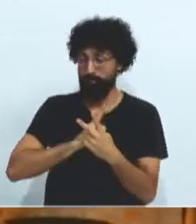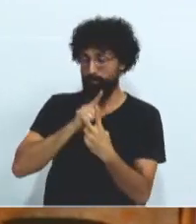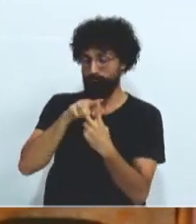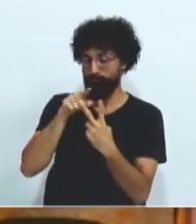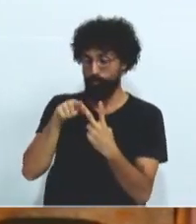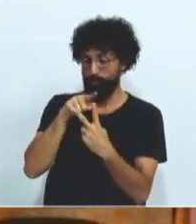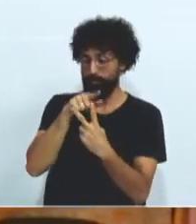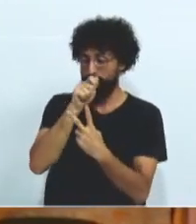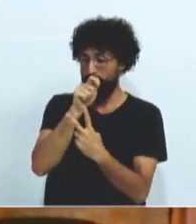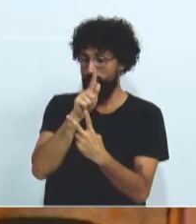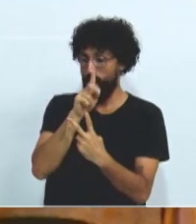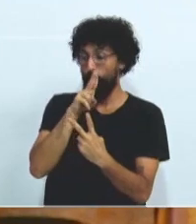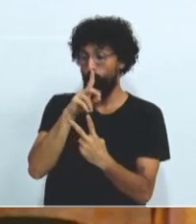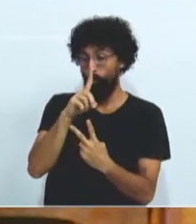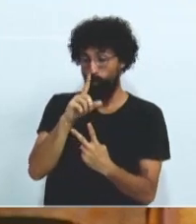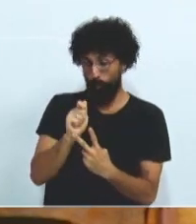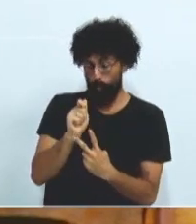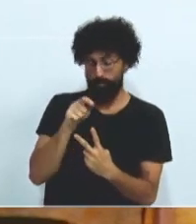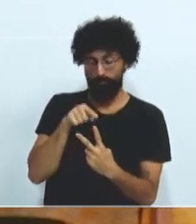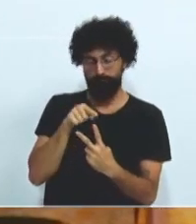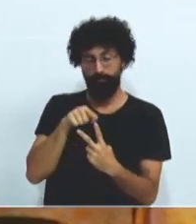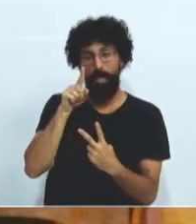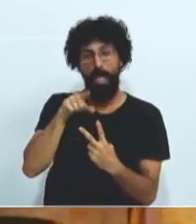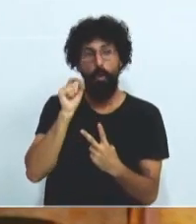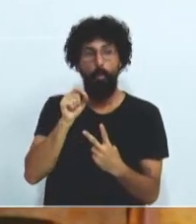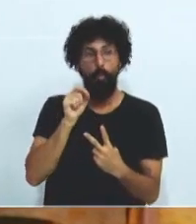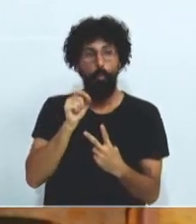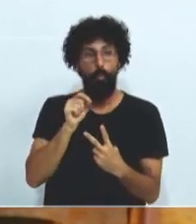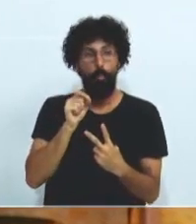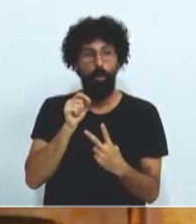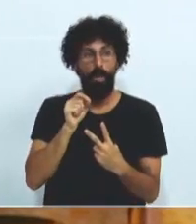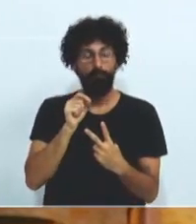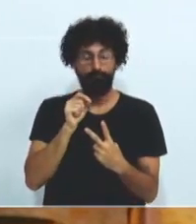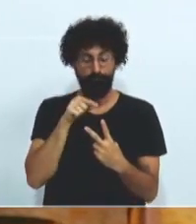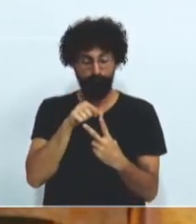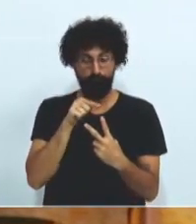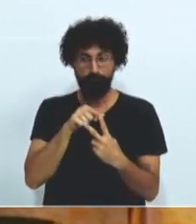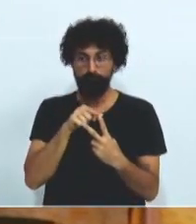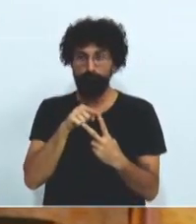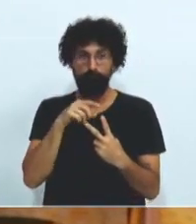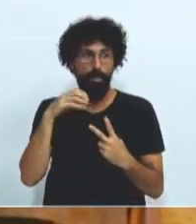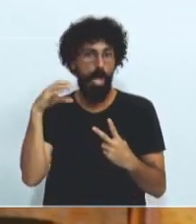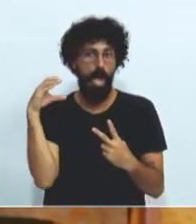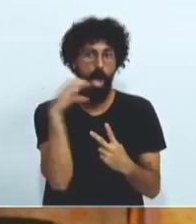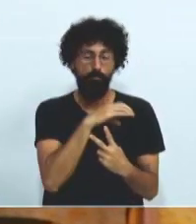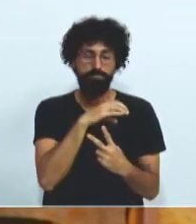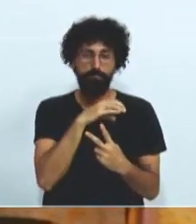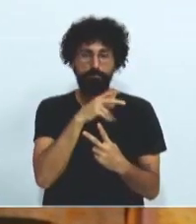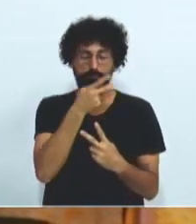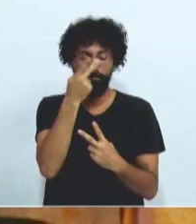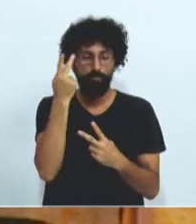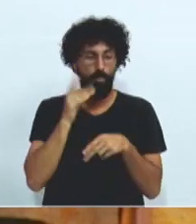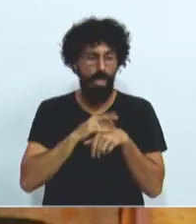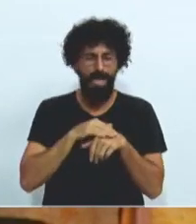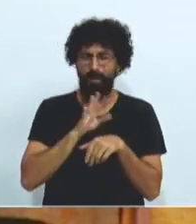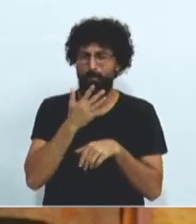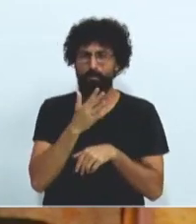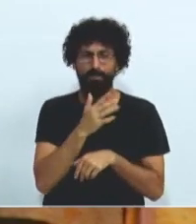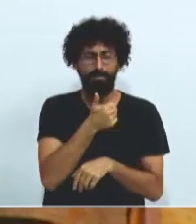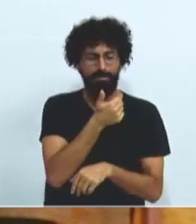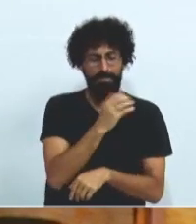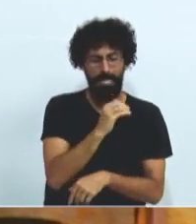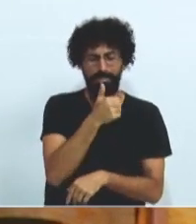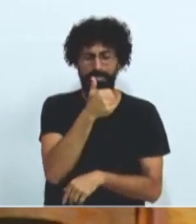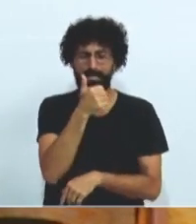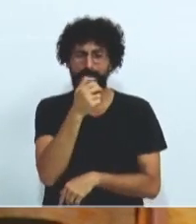A leucemia aguda é aquela em que os sintomas são mais rapidamente, são aqueles sintomas bruscos, em semanas, 10, 15, até no